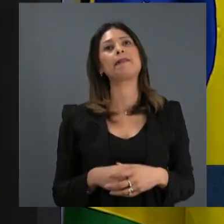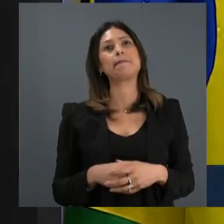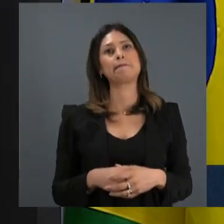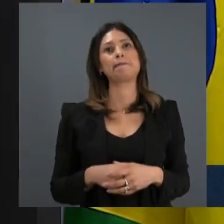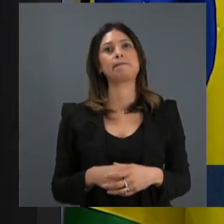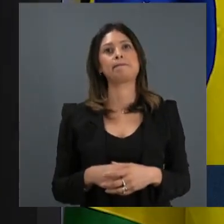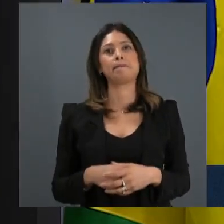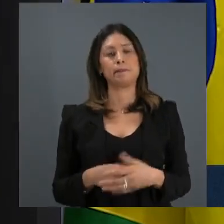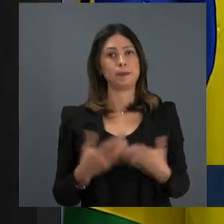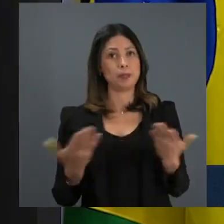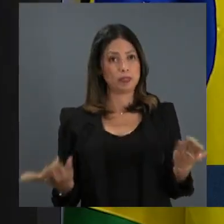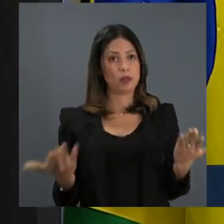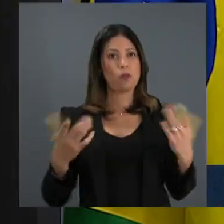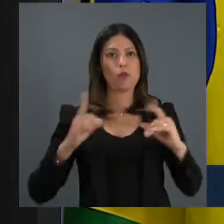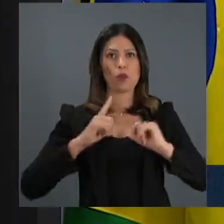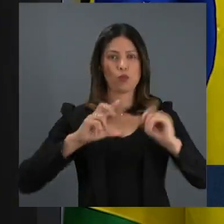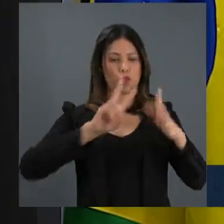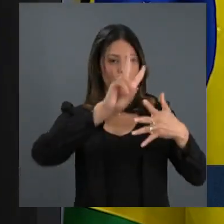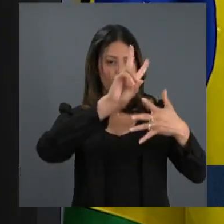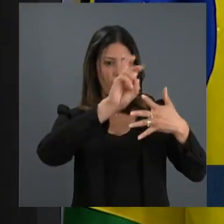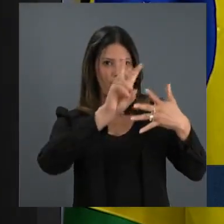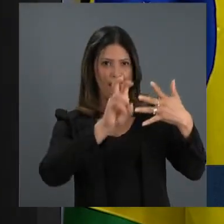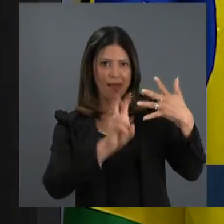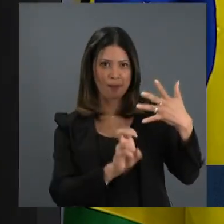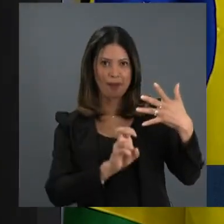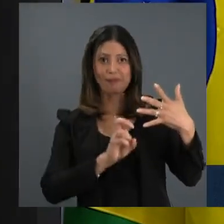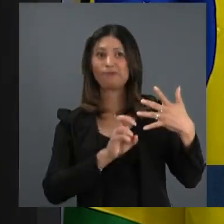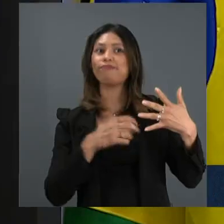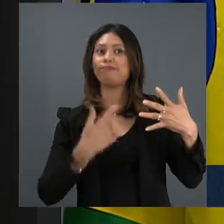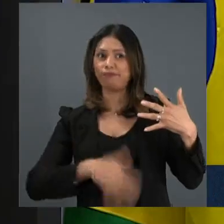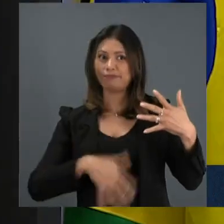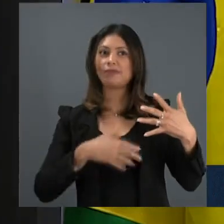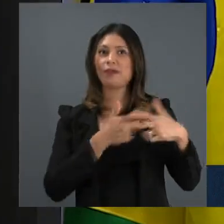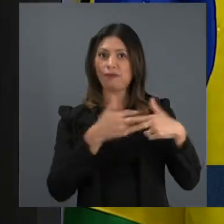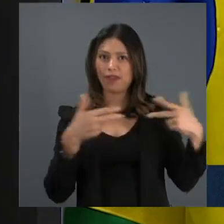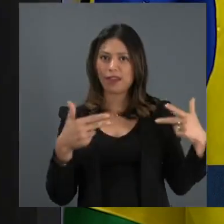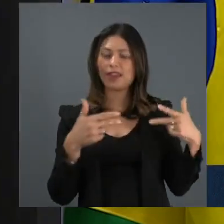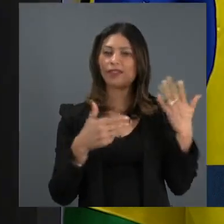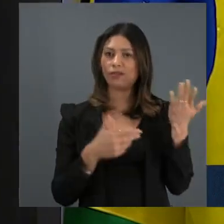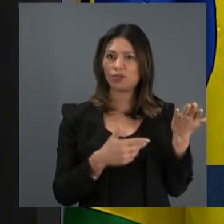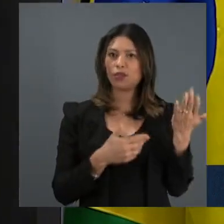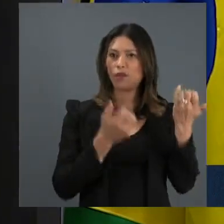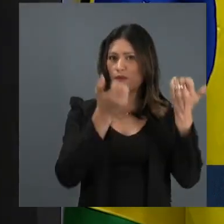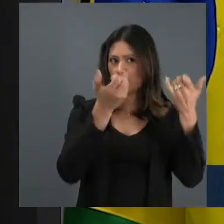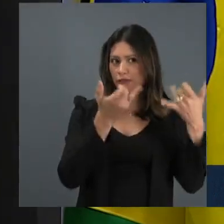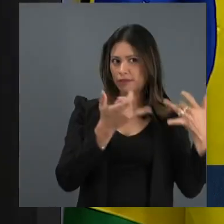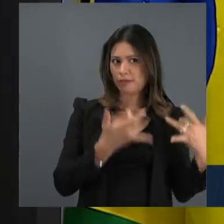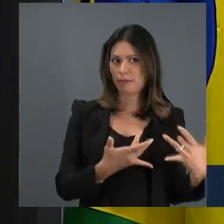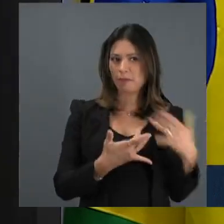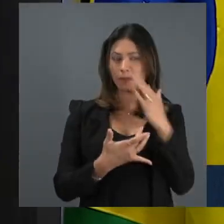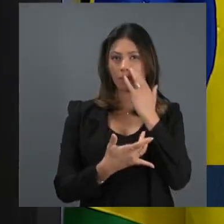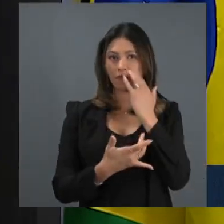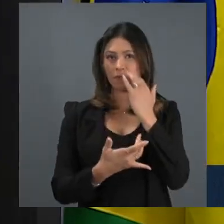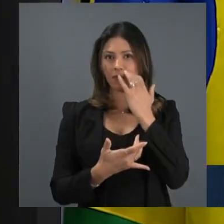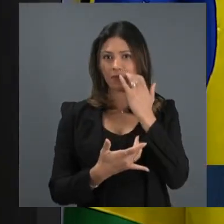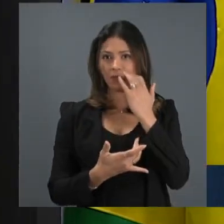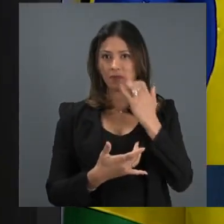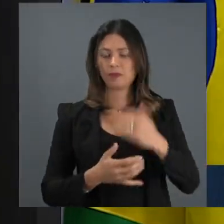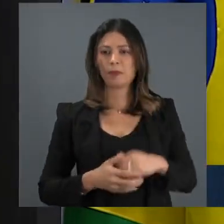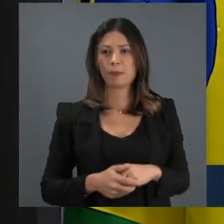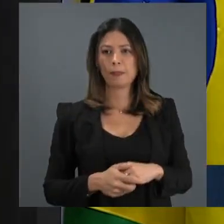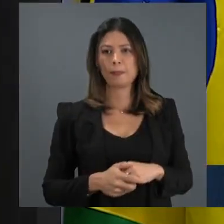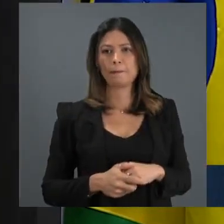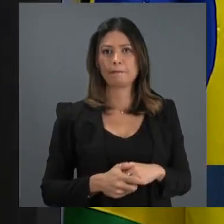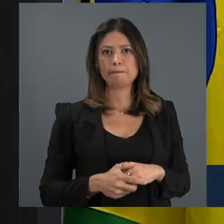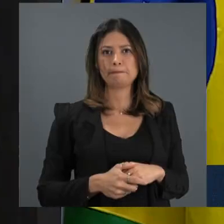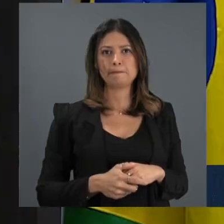aqui sobre vários assuntos que estão inquietando os